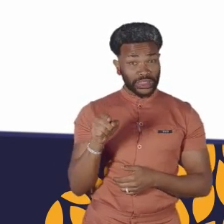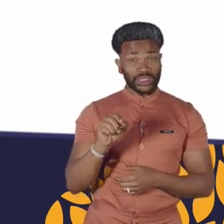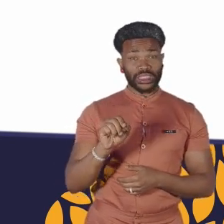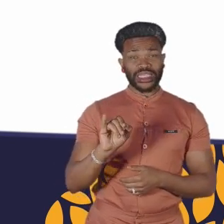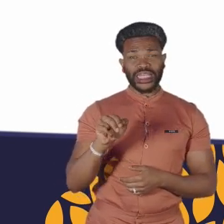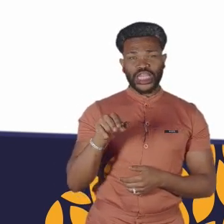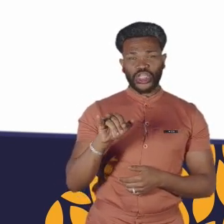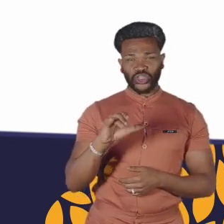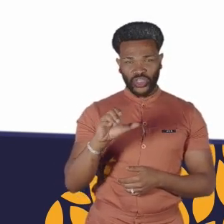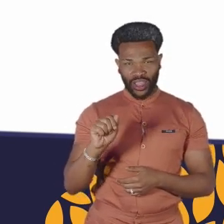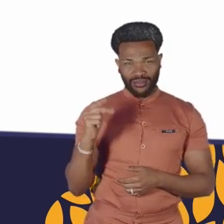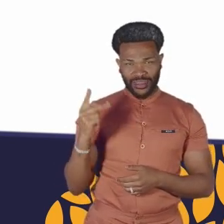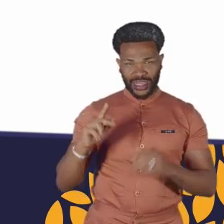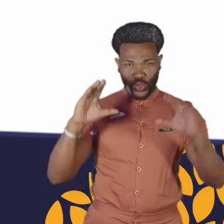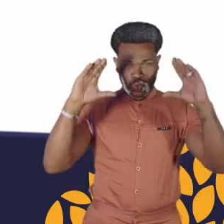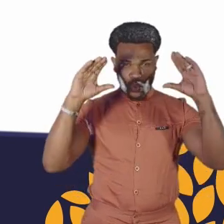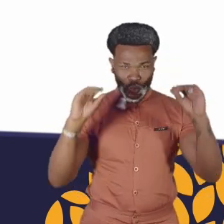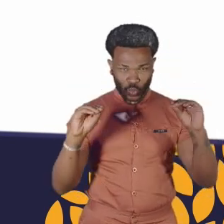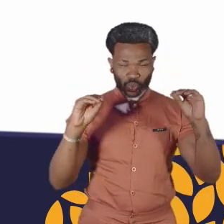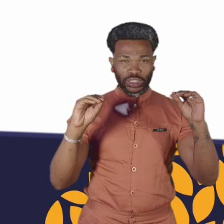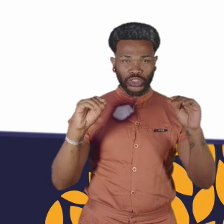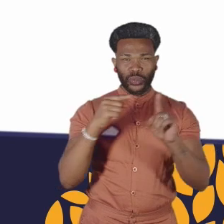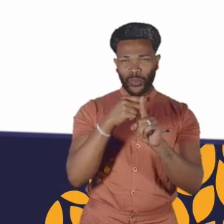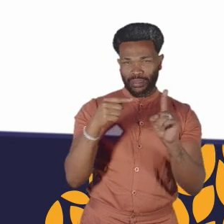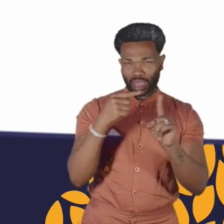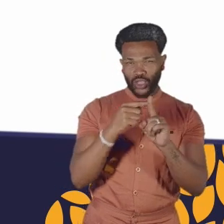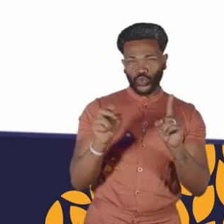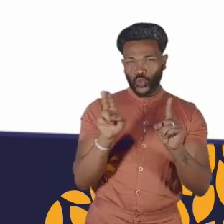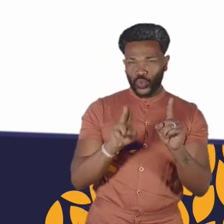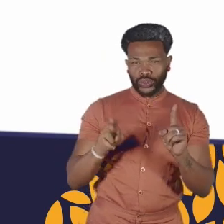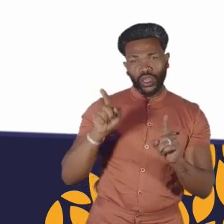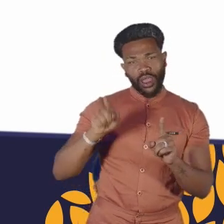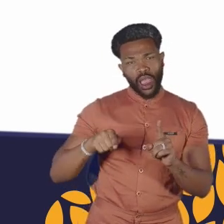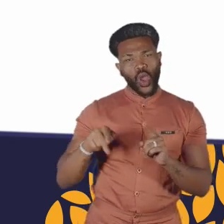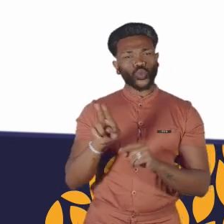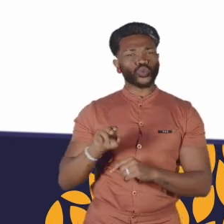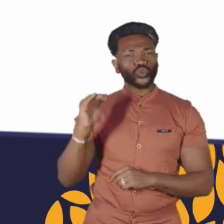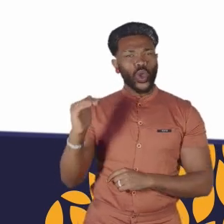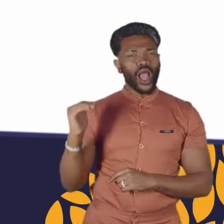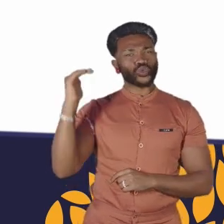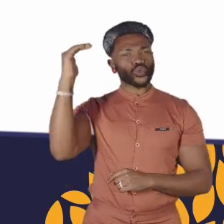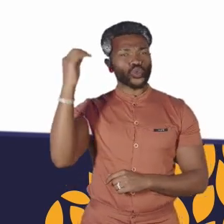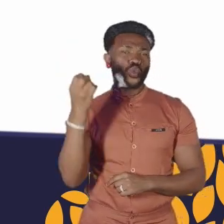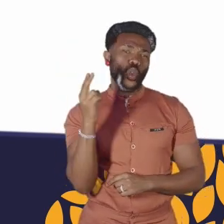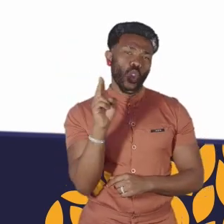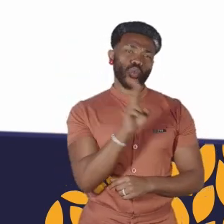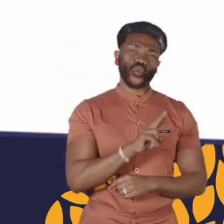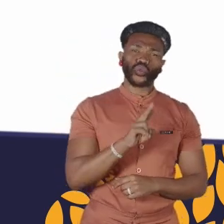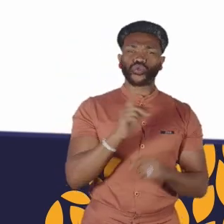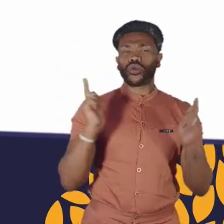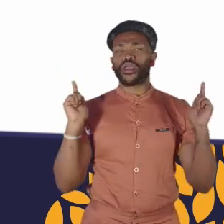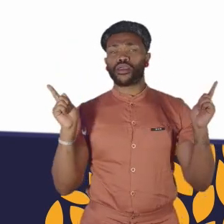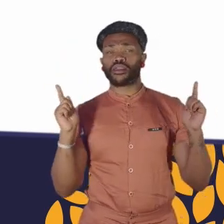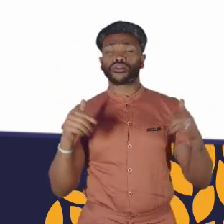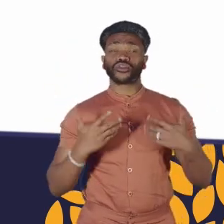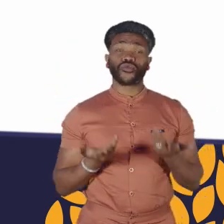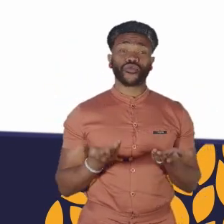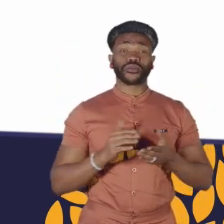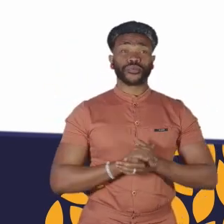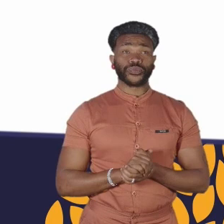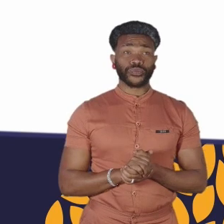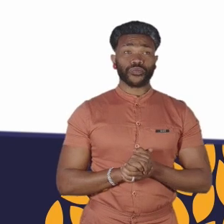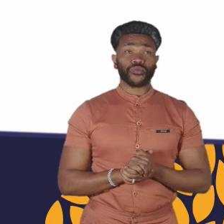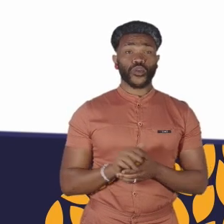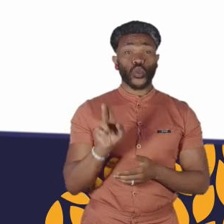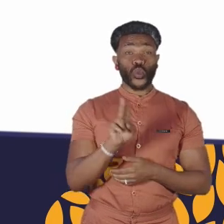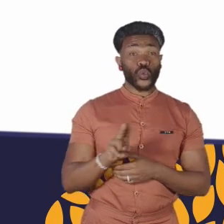do Leonardo na noite. Metade do cigarro. Será que é um uso adulto ou é um uso recreativo? É um